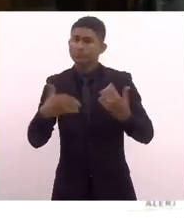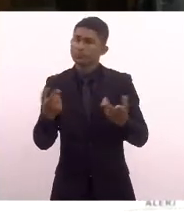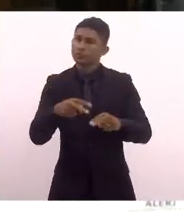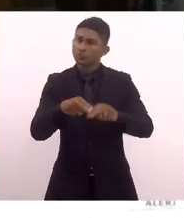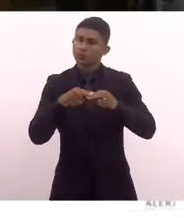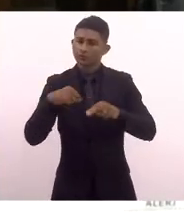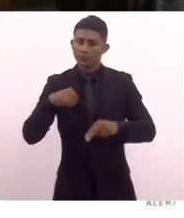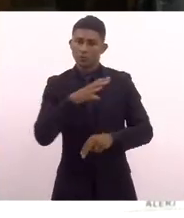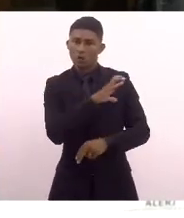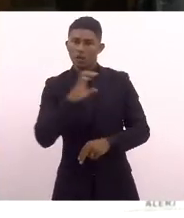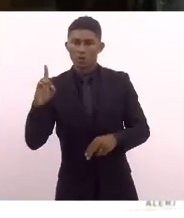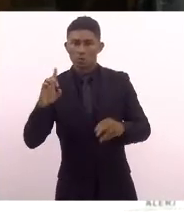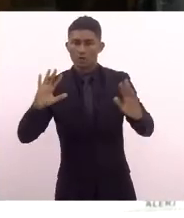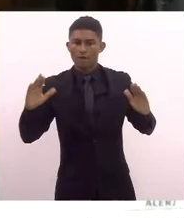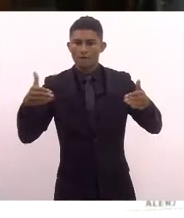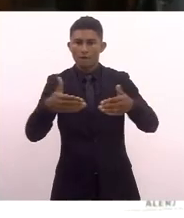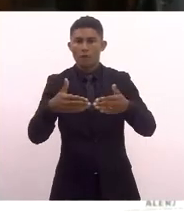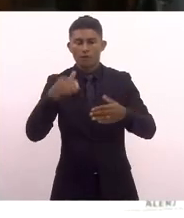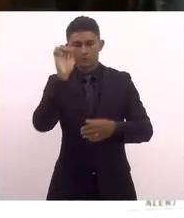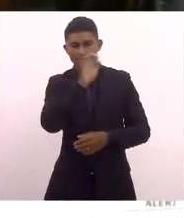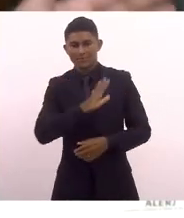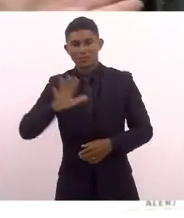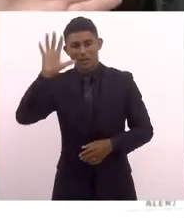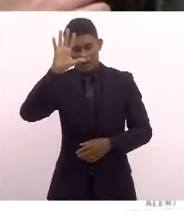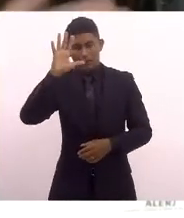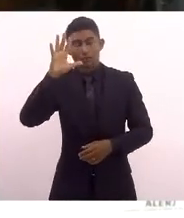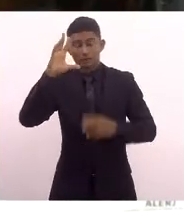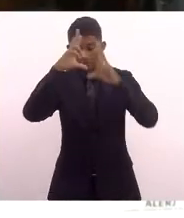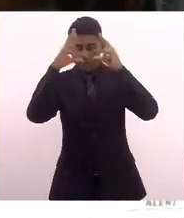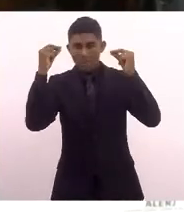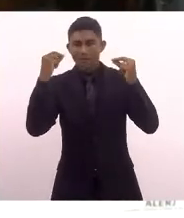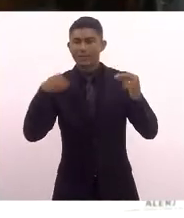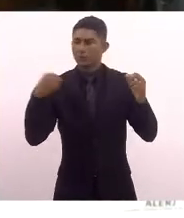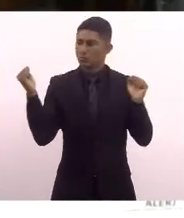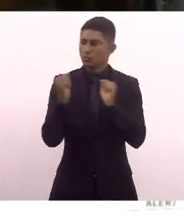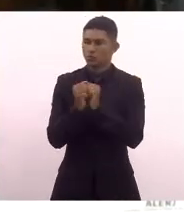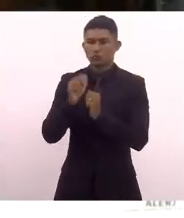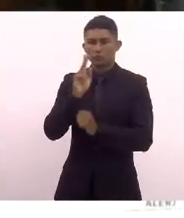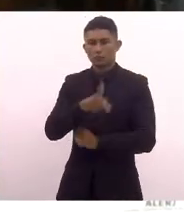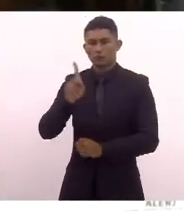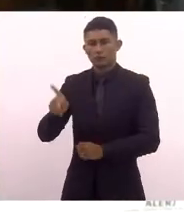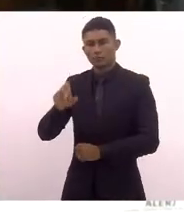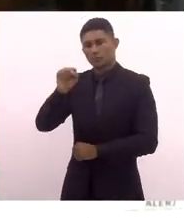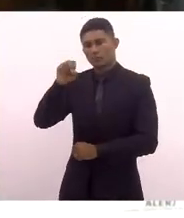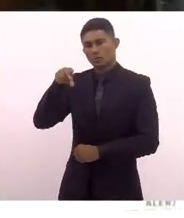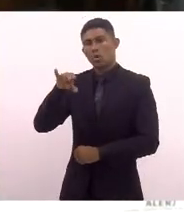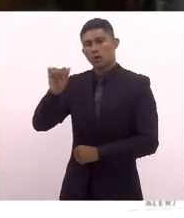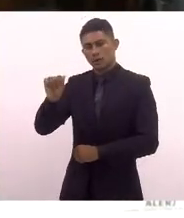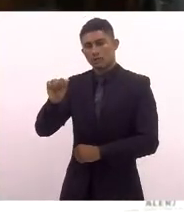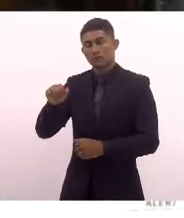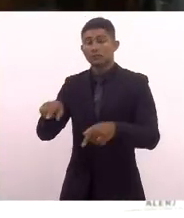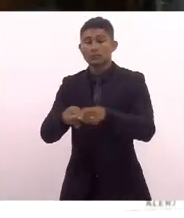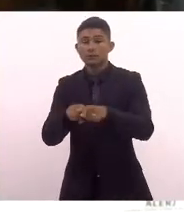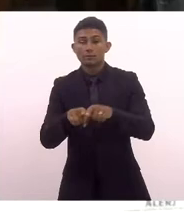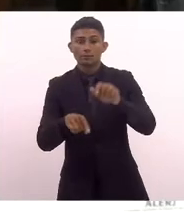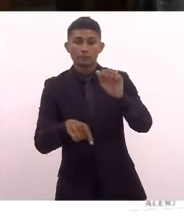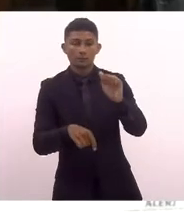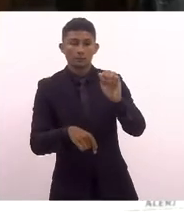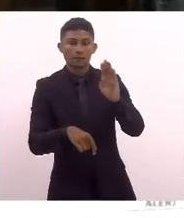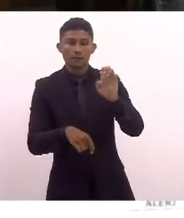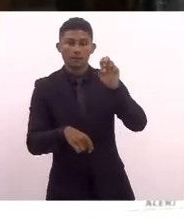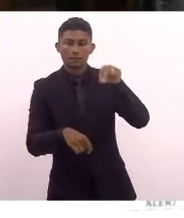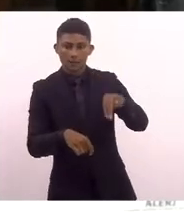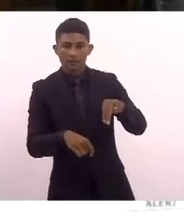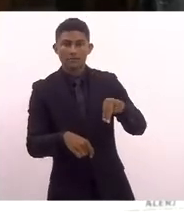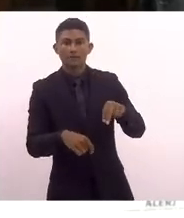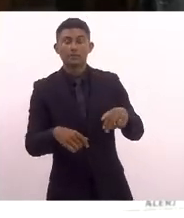Fórum Nacional da Enfermagem, eu estou junto com a professora Sônia Cioli, junto com a Bem Nacional, junto com a CNTSS,